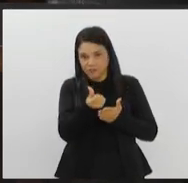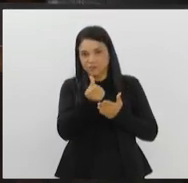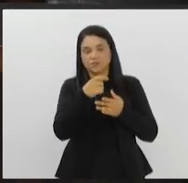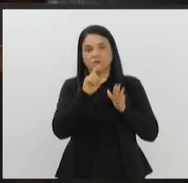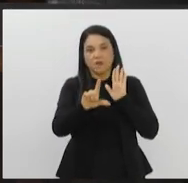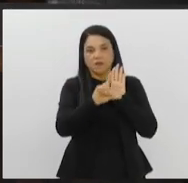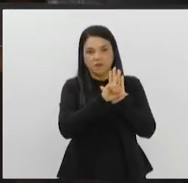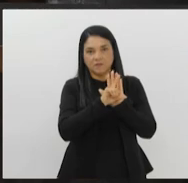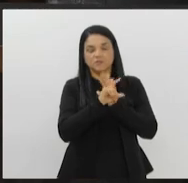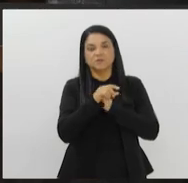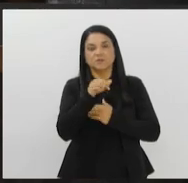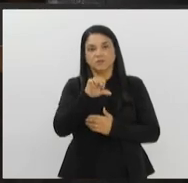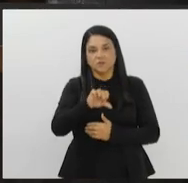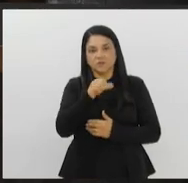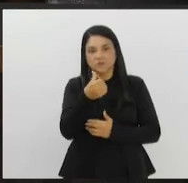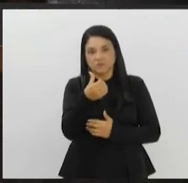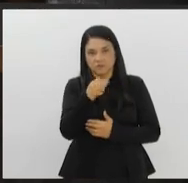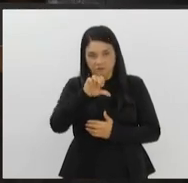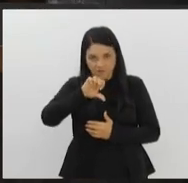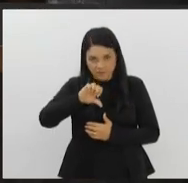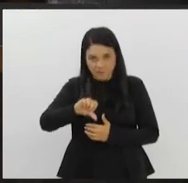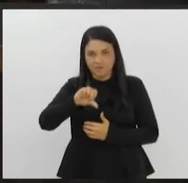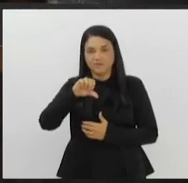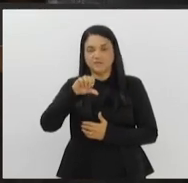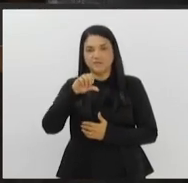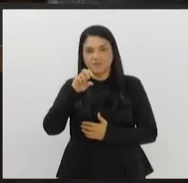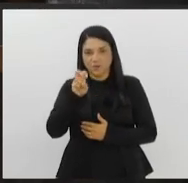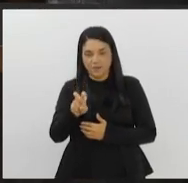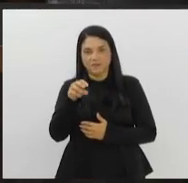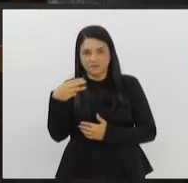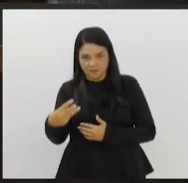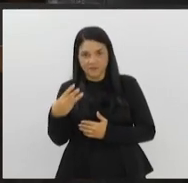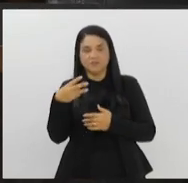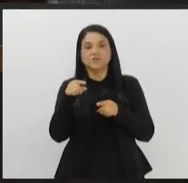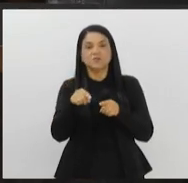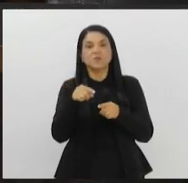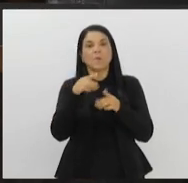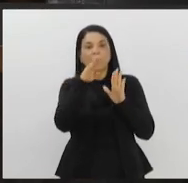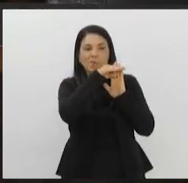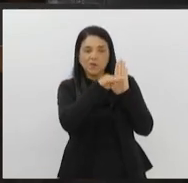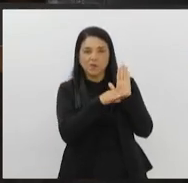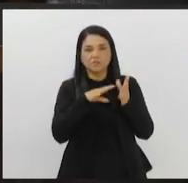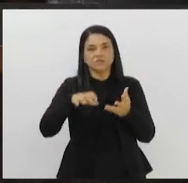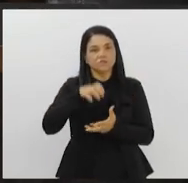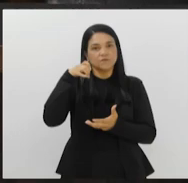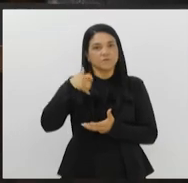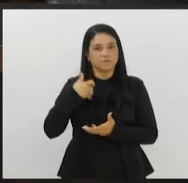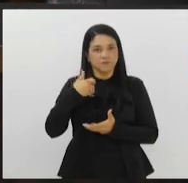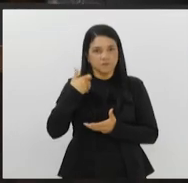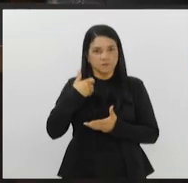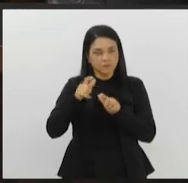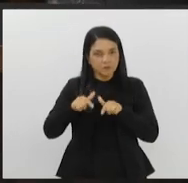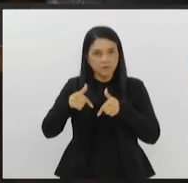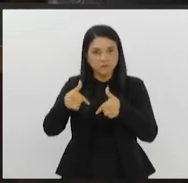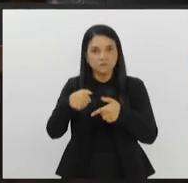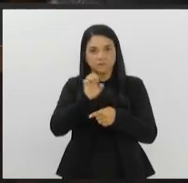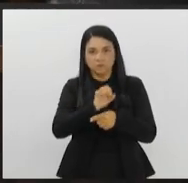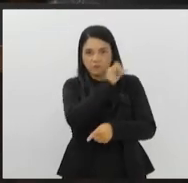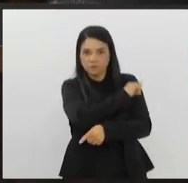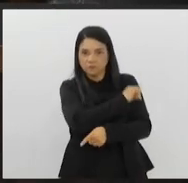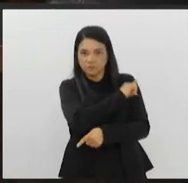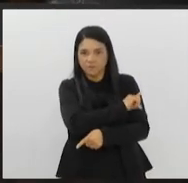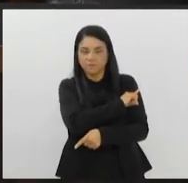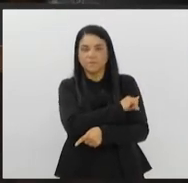6.993, de 5 de maio de 2015, que instituiu o Programa de Envelhecimento Ativo, PEIA, no âmbito do Estado do Rio de